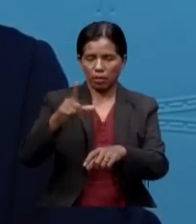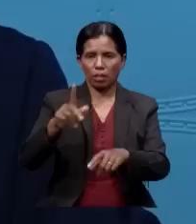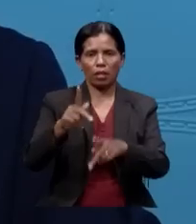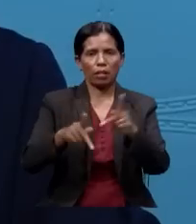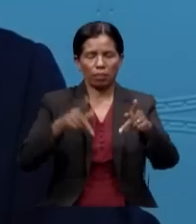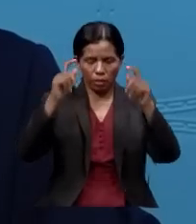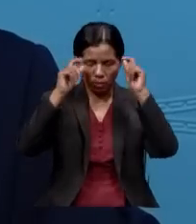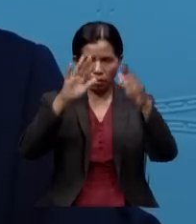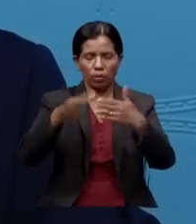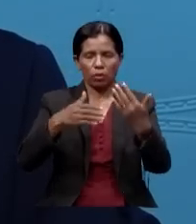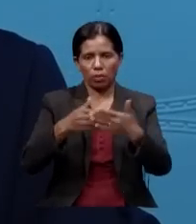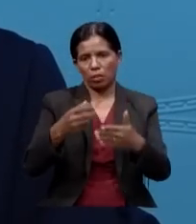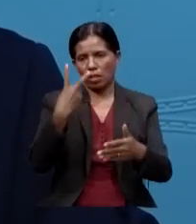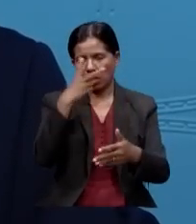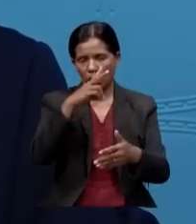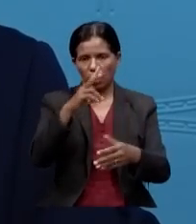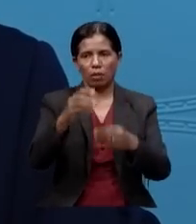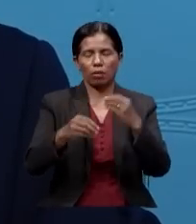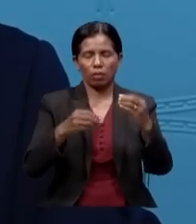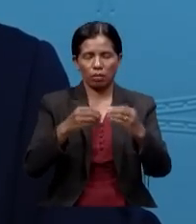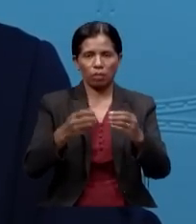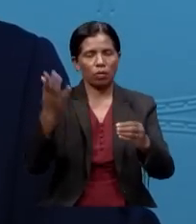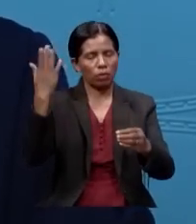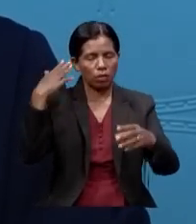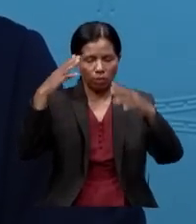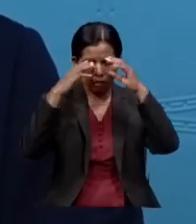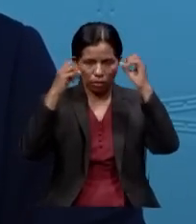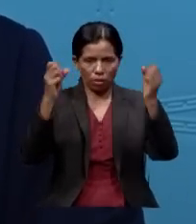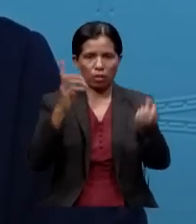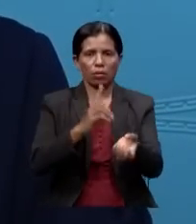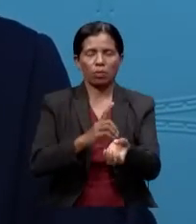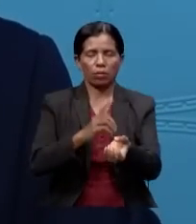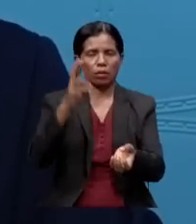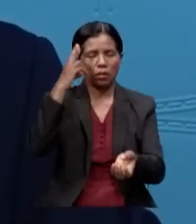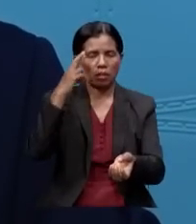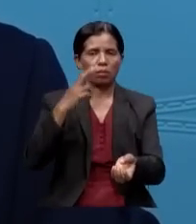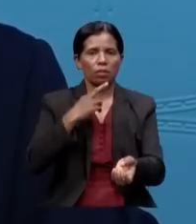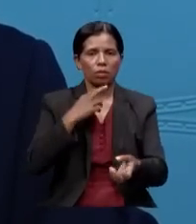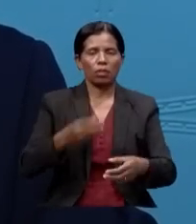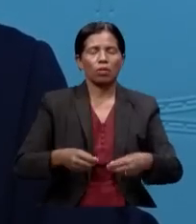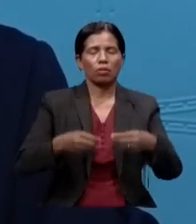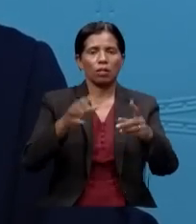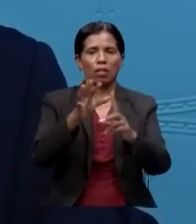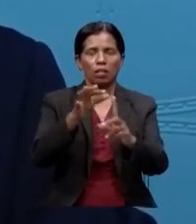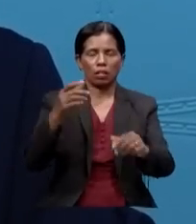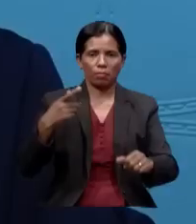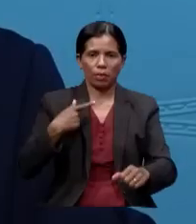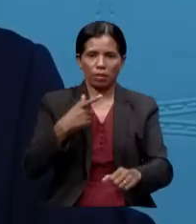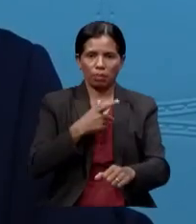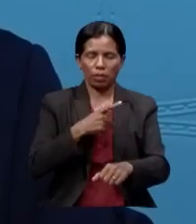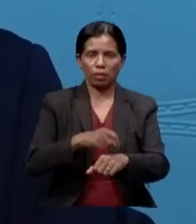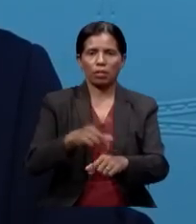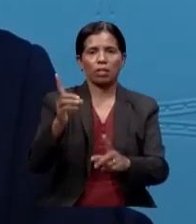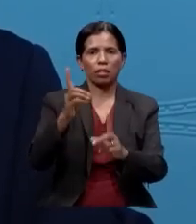que sai sassin. Cada antes presidente da República, Dr. José Ramos Horta, decreta eleição parlamentar ba loron